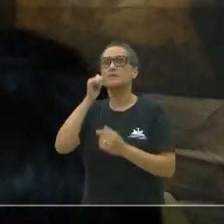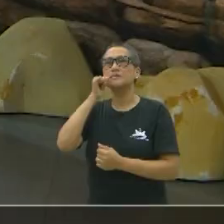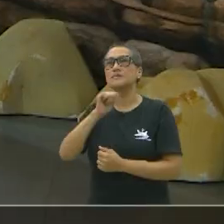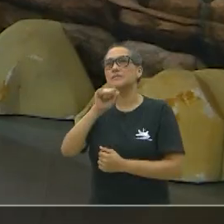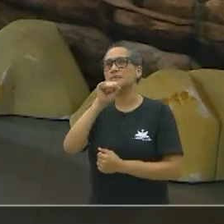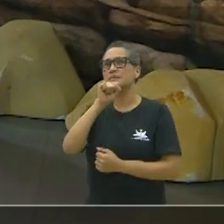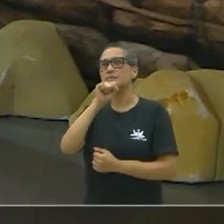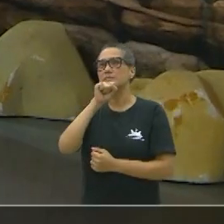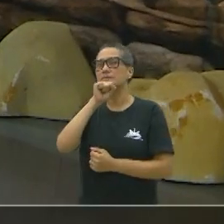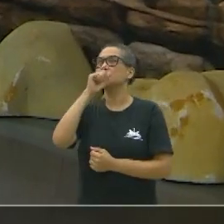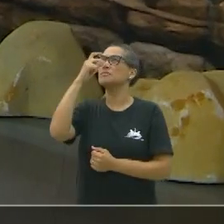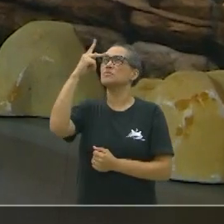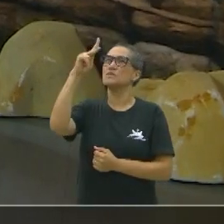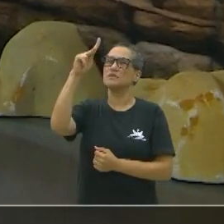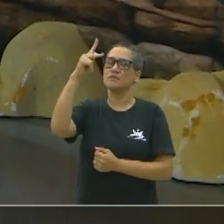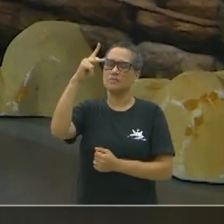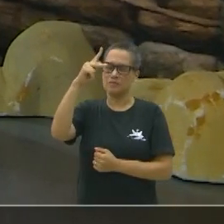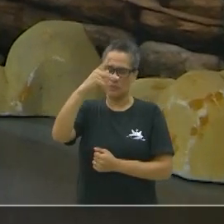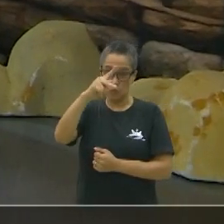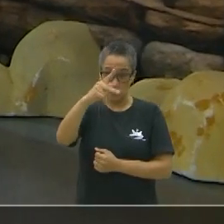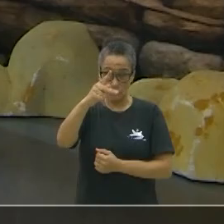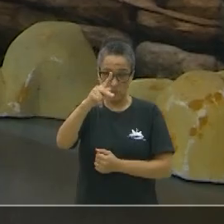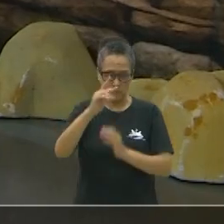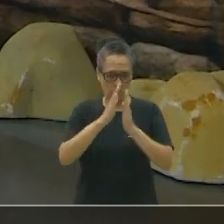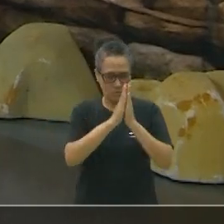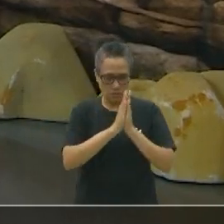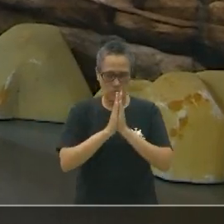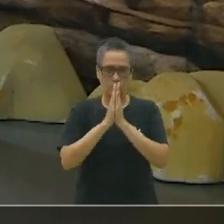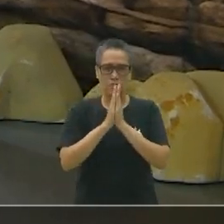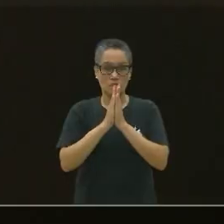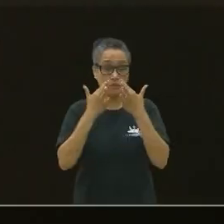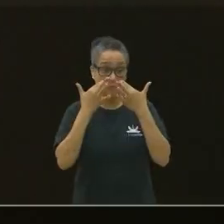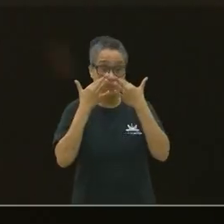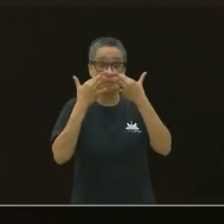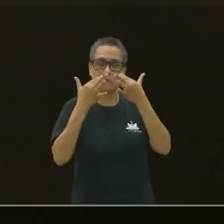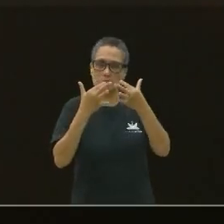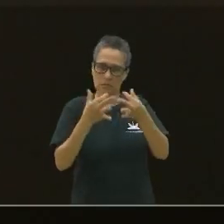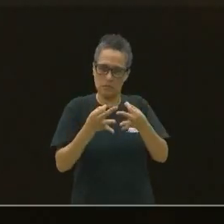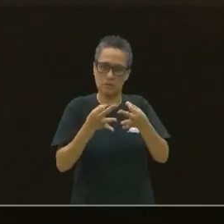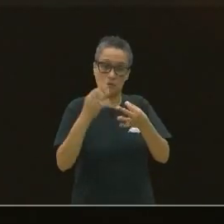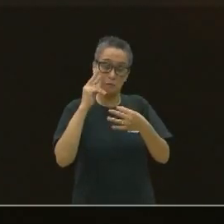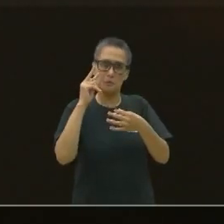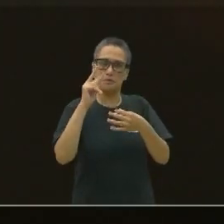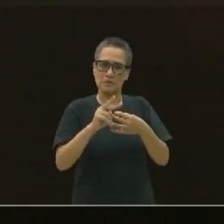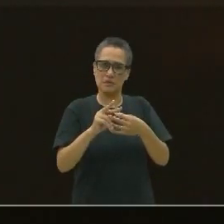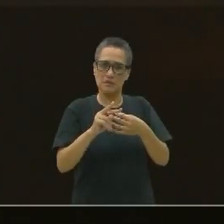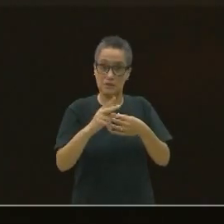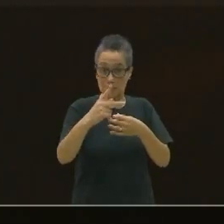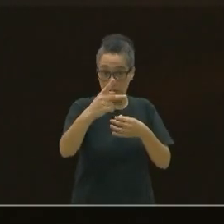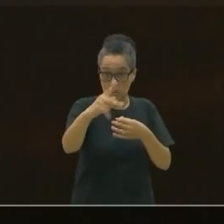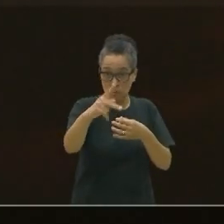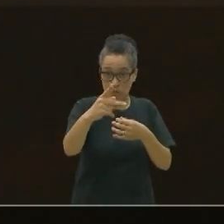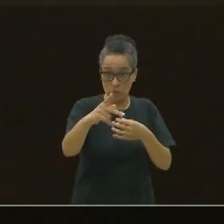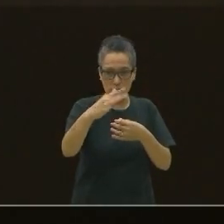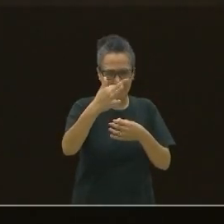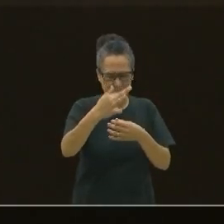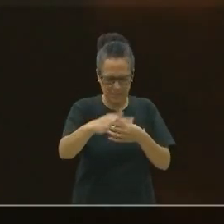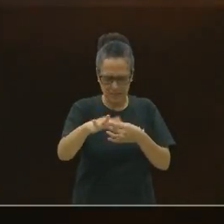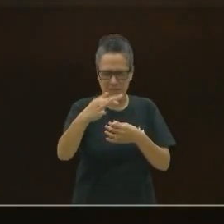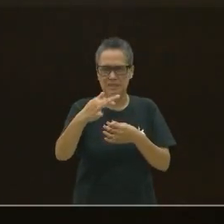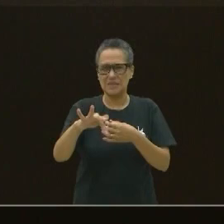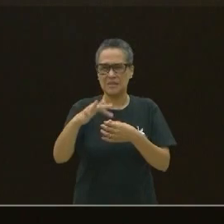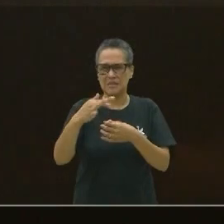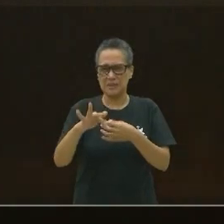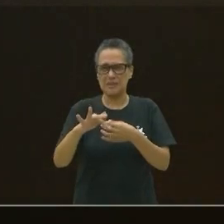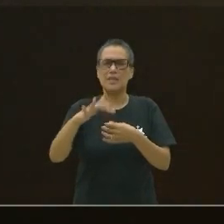Tua prece foi ouvida, mãe. Amém. Tu uniu as tuas dores, as dores